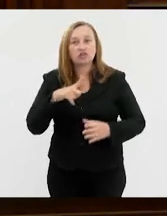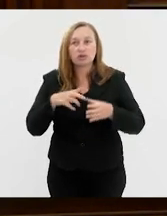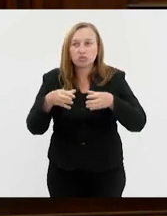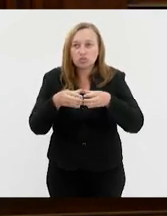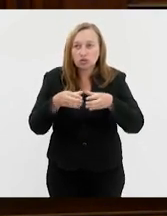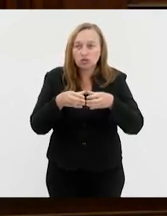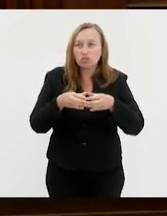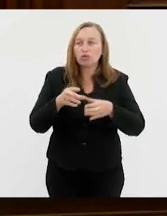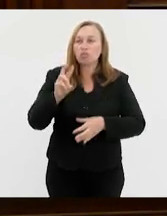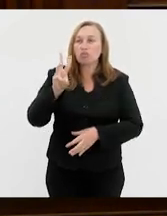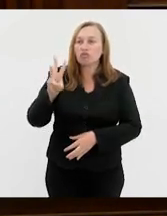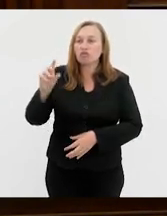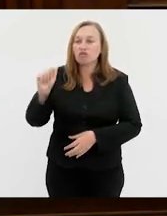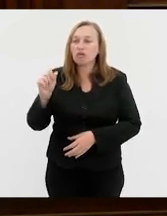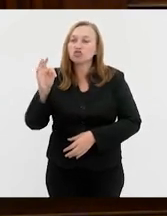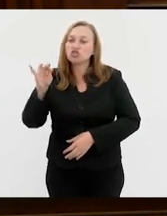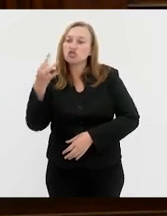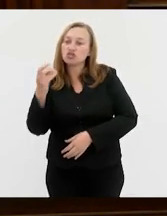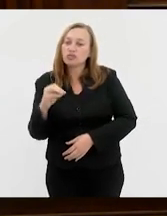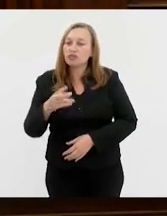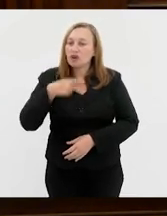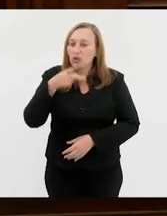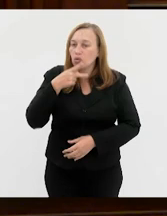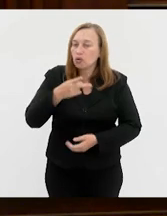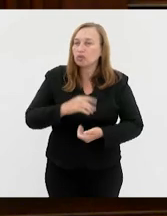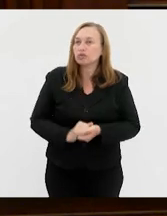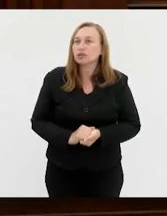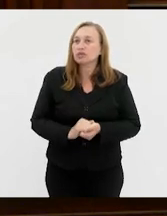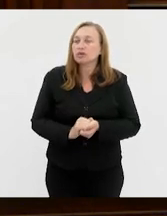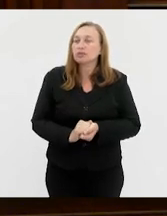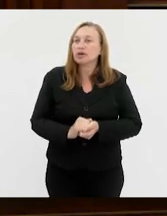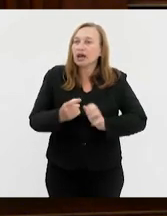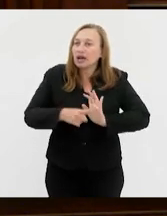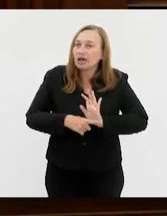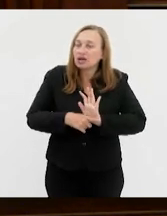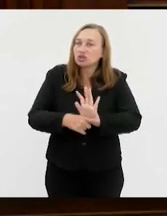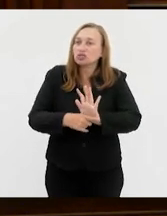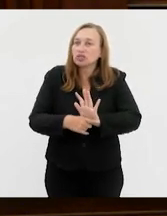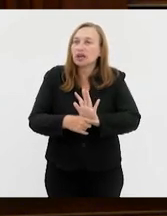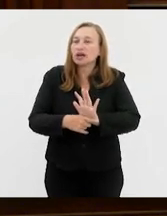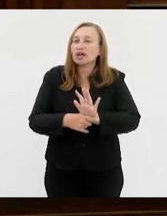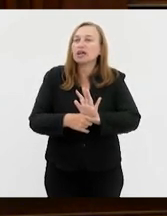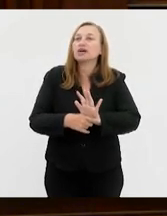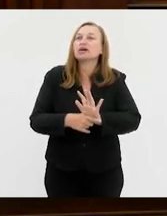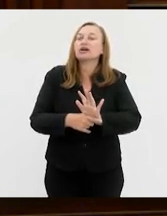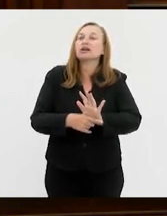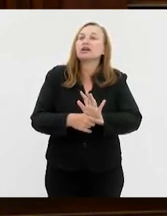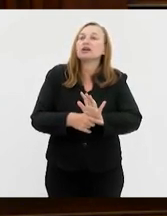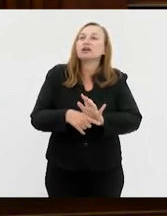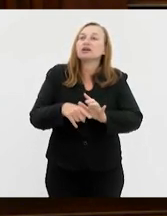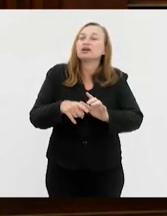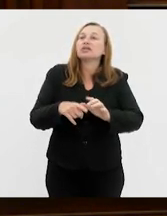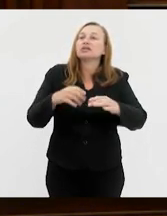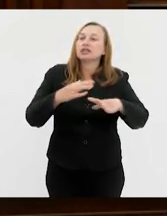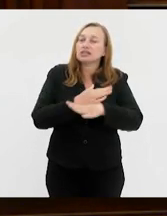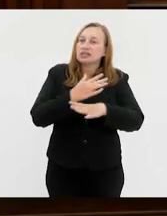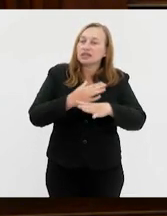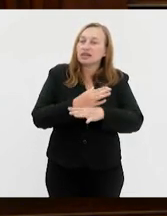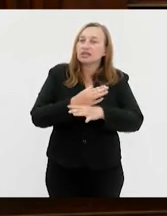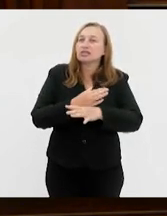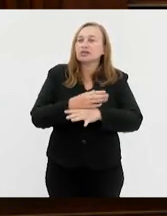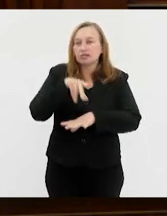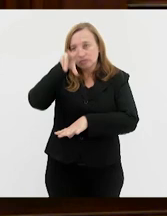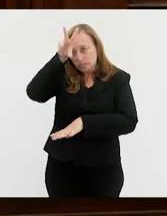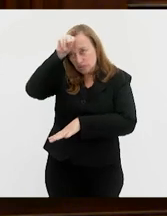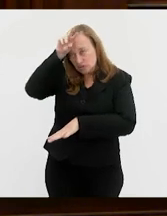falou aqui, né? Para construir a cidade de Mesquita e nos dar